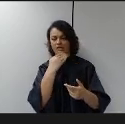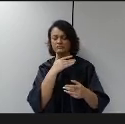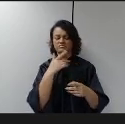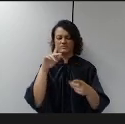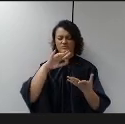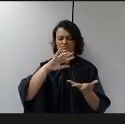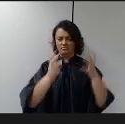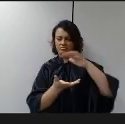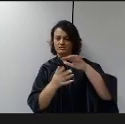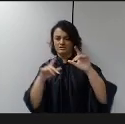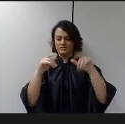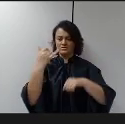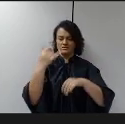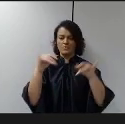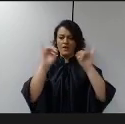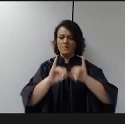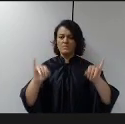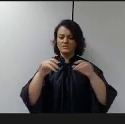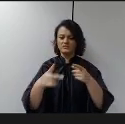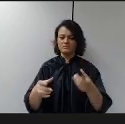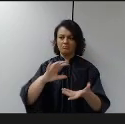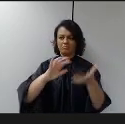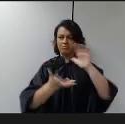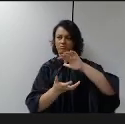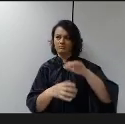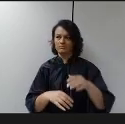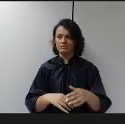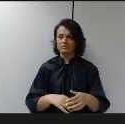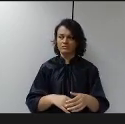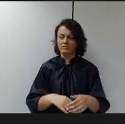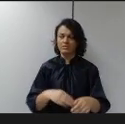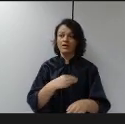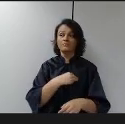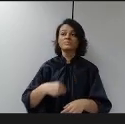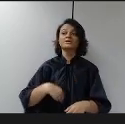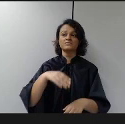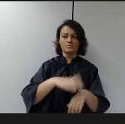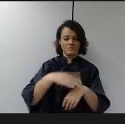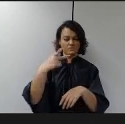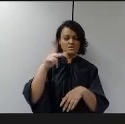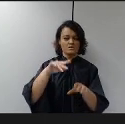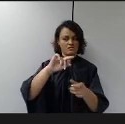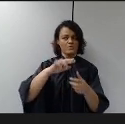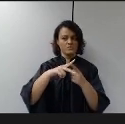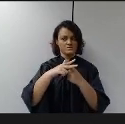ministro. Ministro Presidente, ele ajusta, tá?